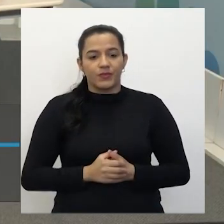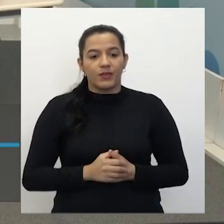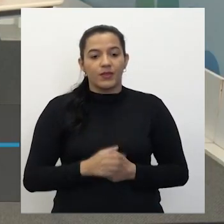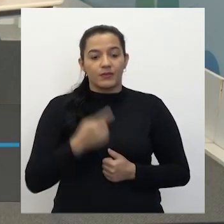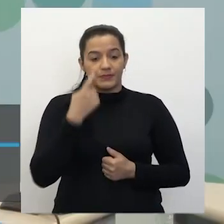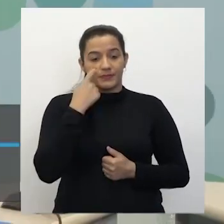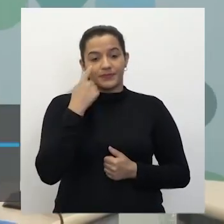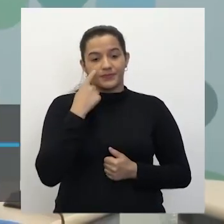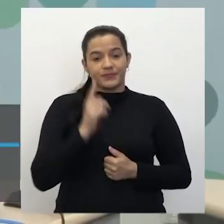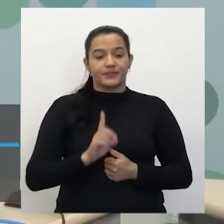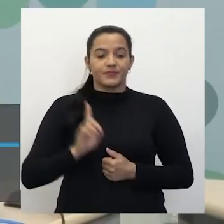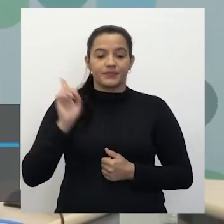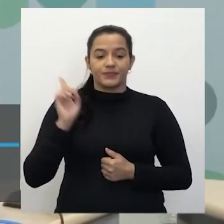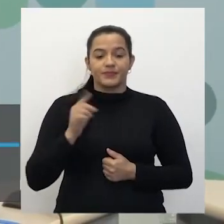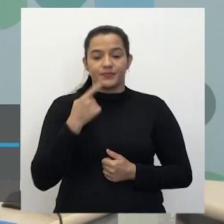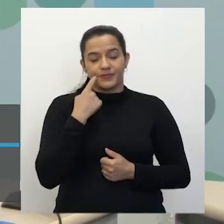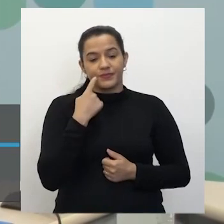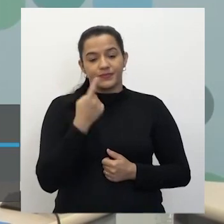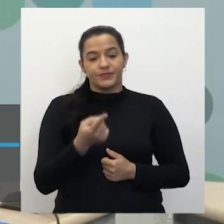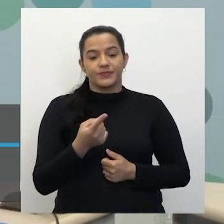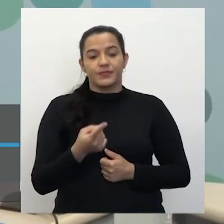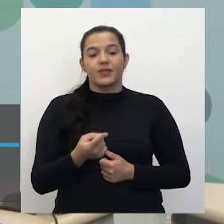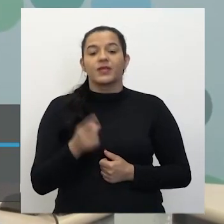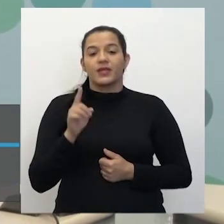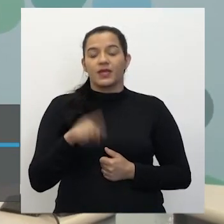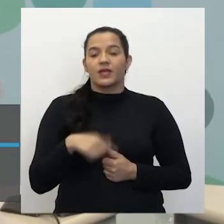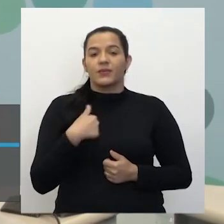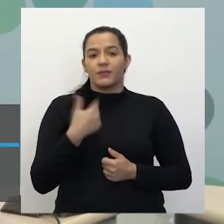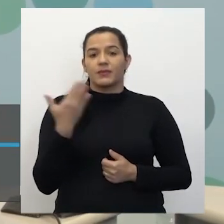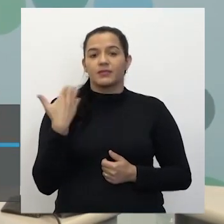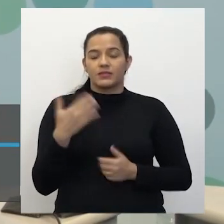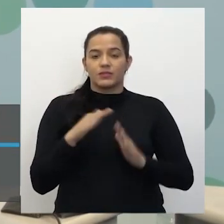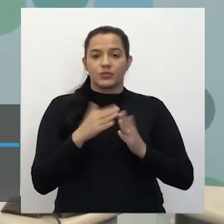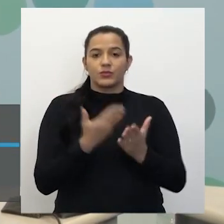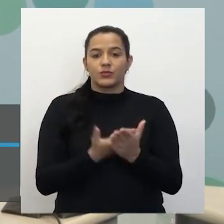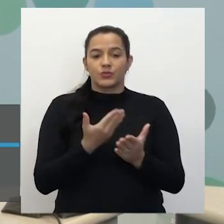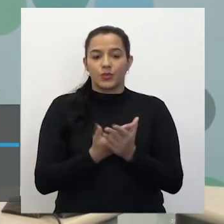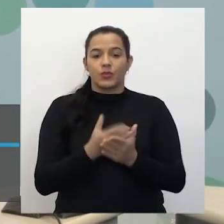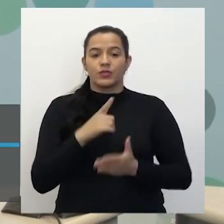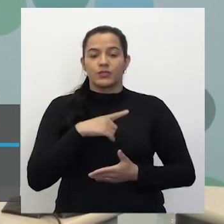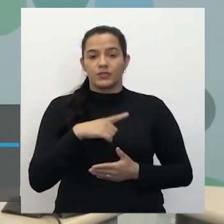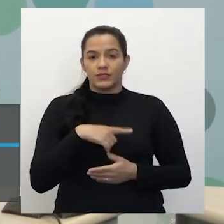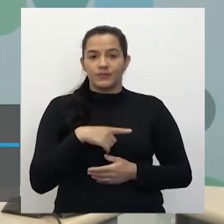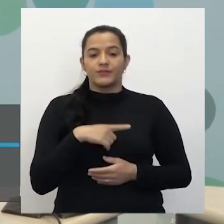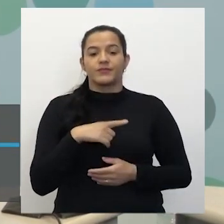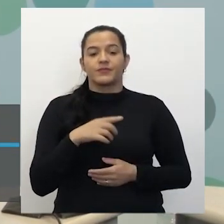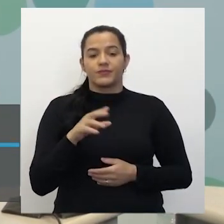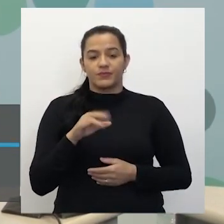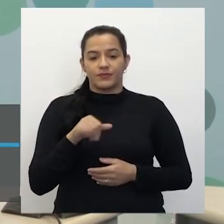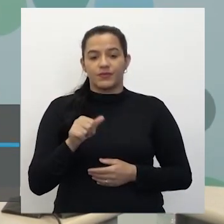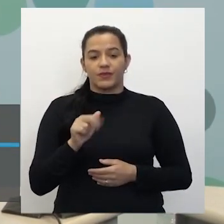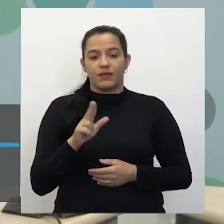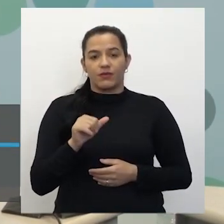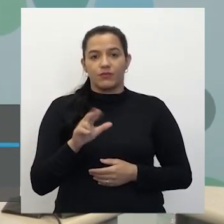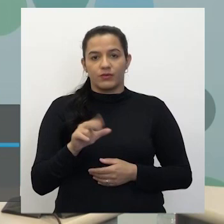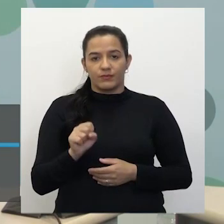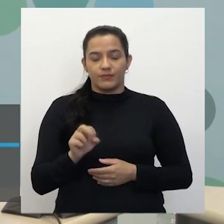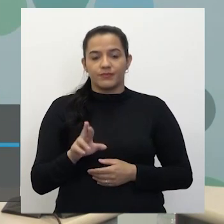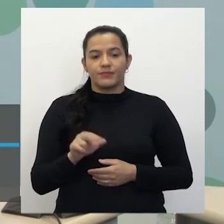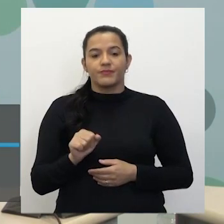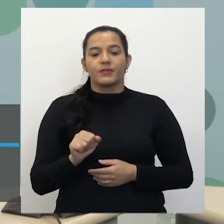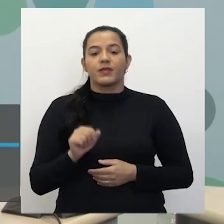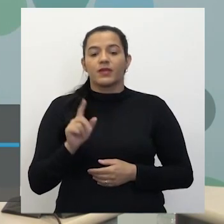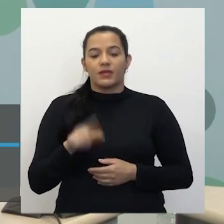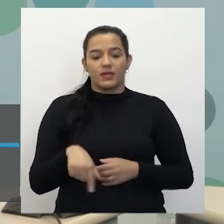na escola dela e queria que falasse sobre a escola, né, que ela trabalhou, que ela fez esse sarau. E assim, só para deixar claro, né, que há uma diferença. O